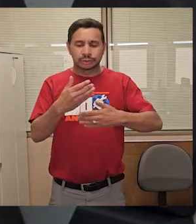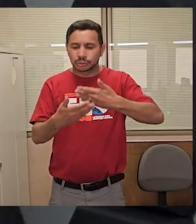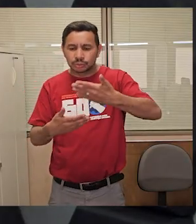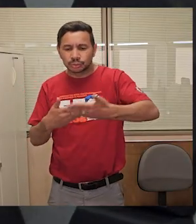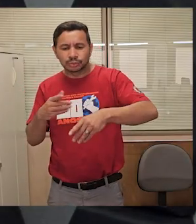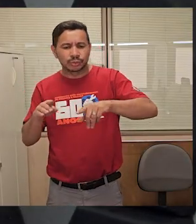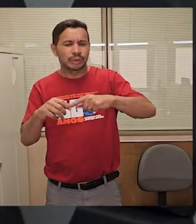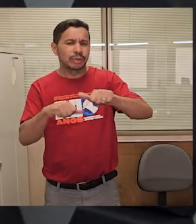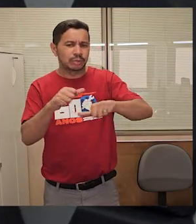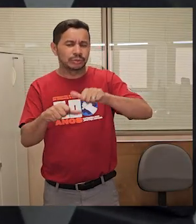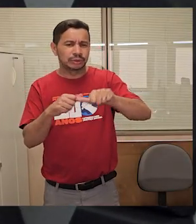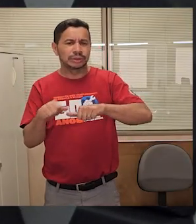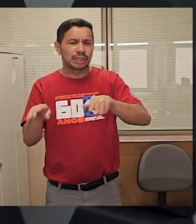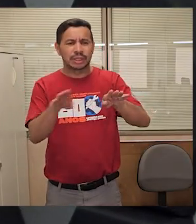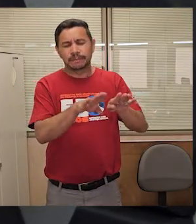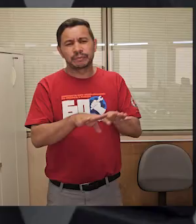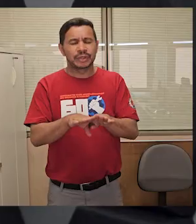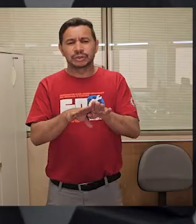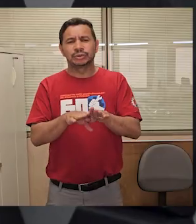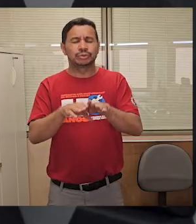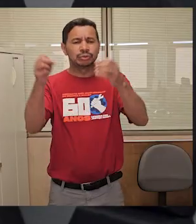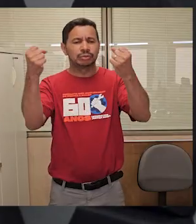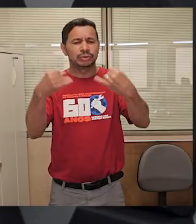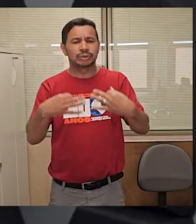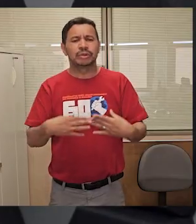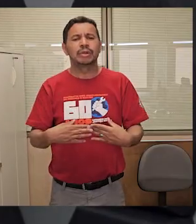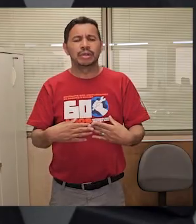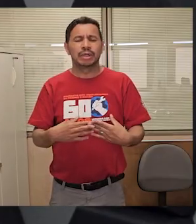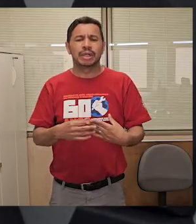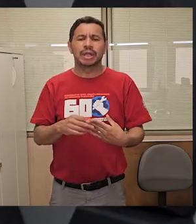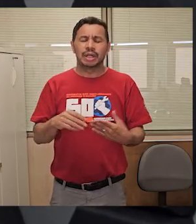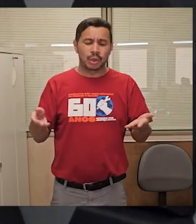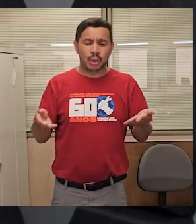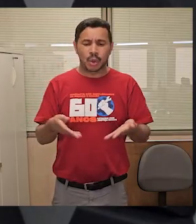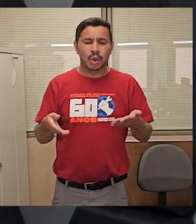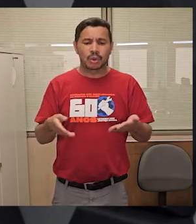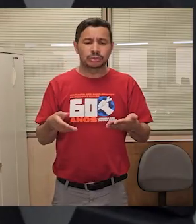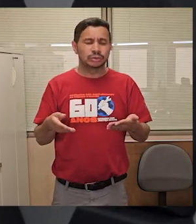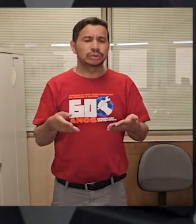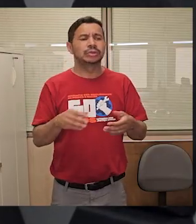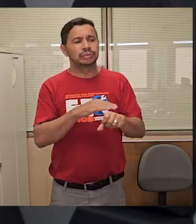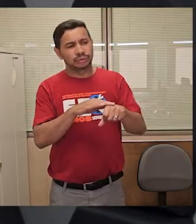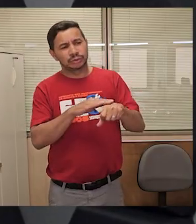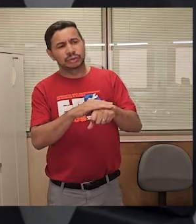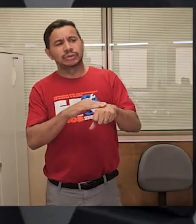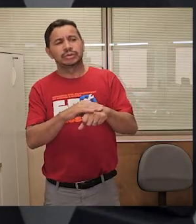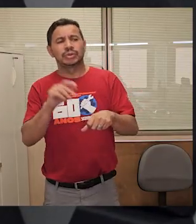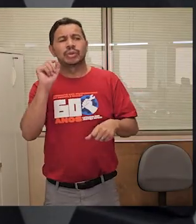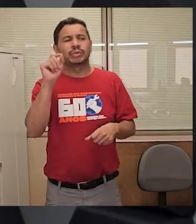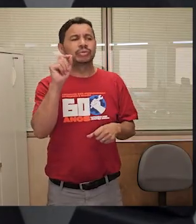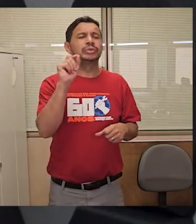gente utiliza hoje para fazer uma discussão em relação às